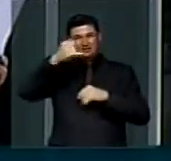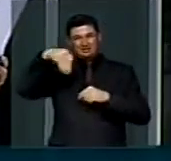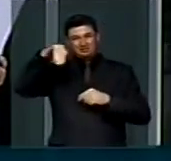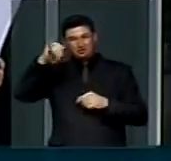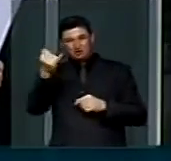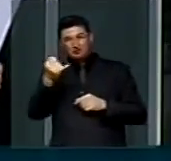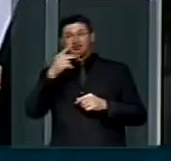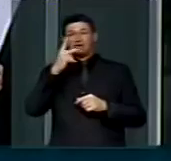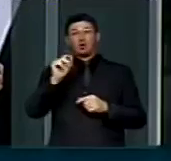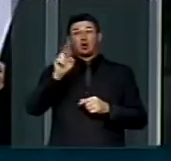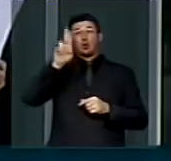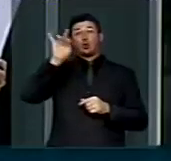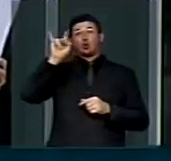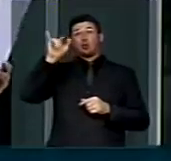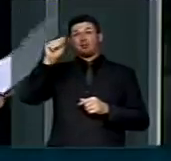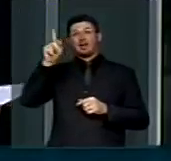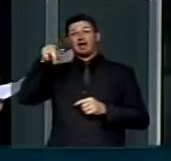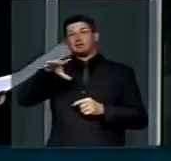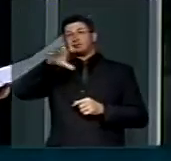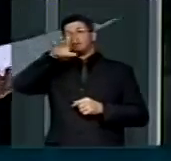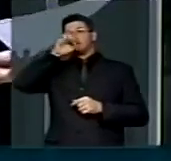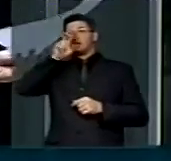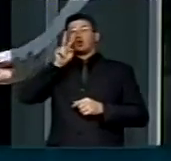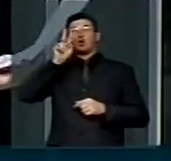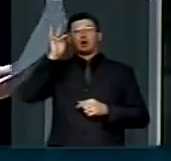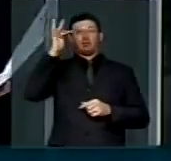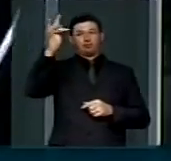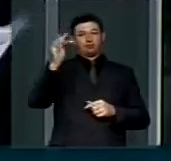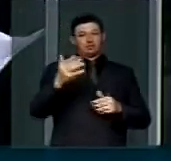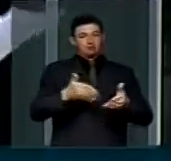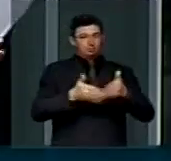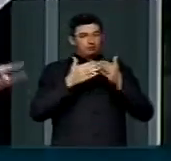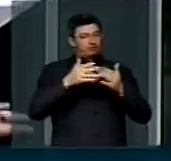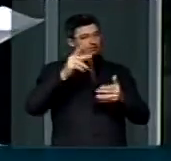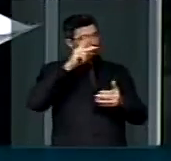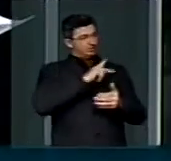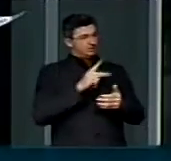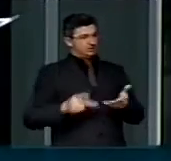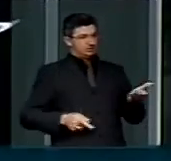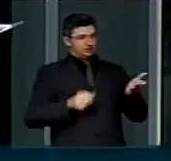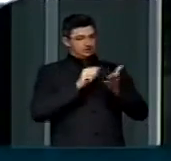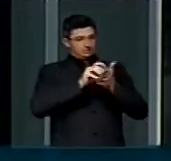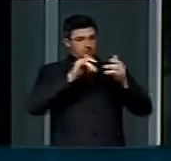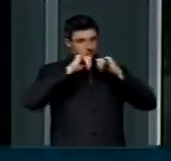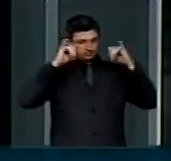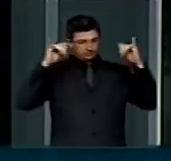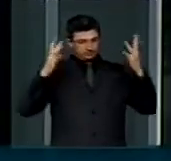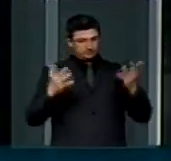Juventude, utopia é respirar e olhar para adiante. Peço, meu senhor presidente, que nós